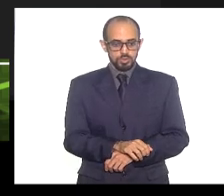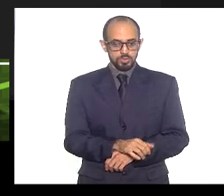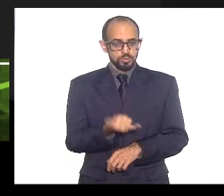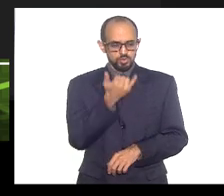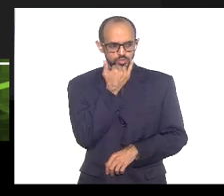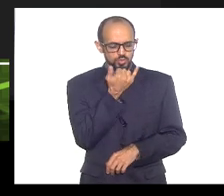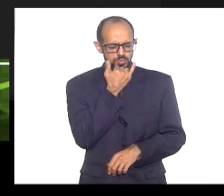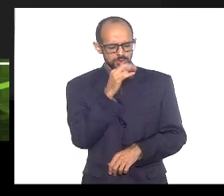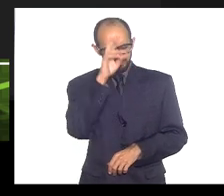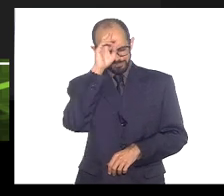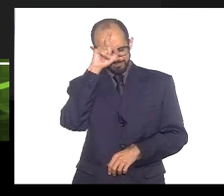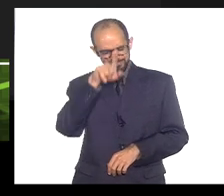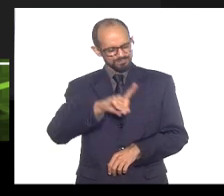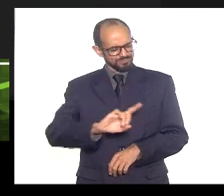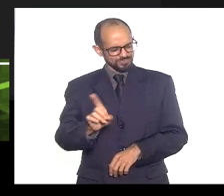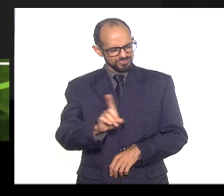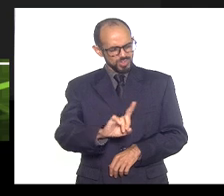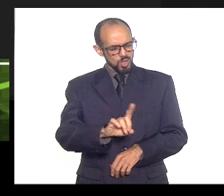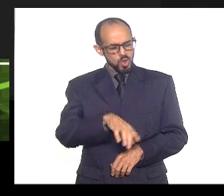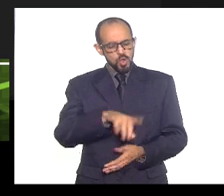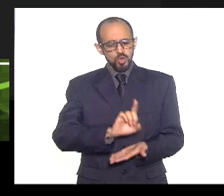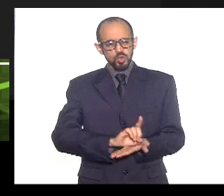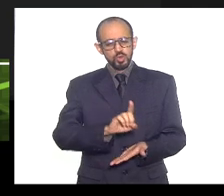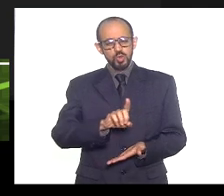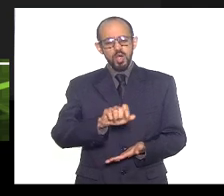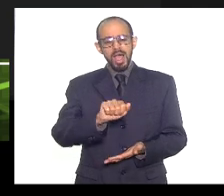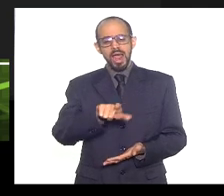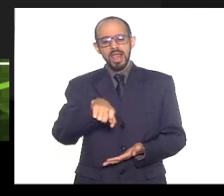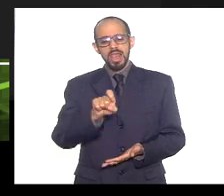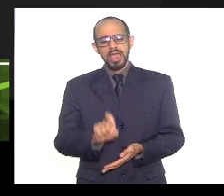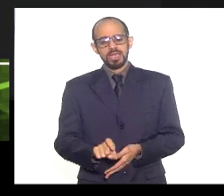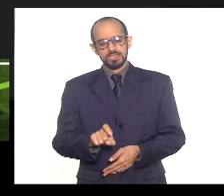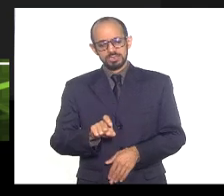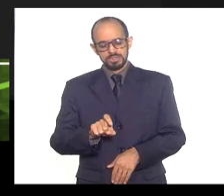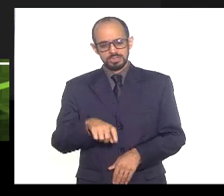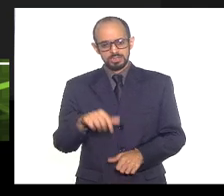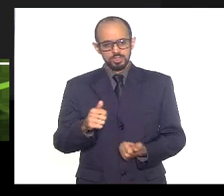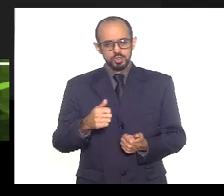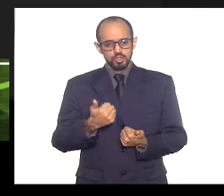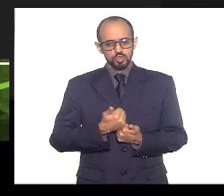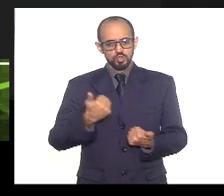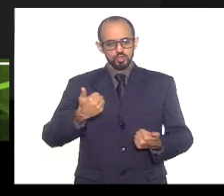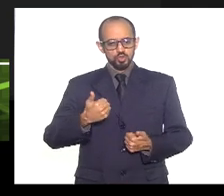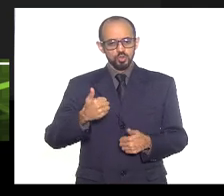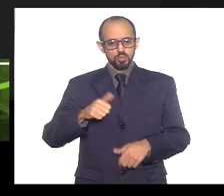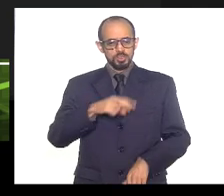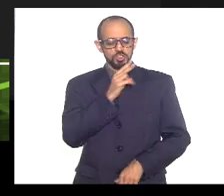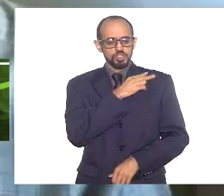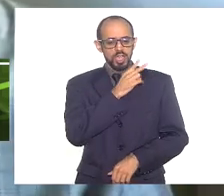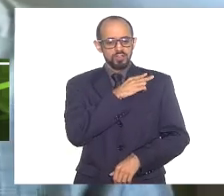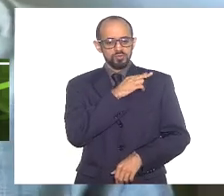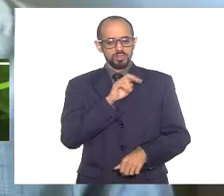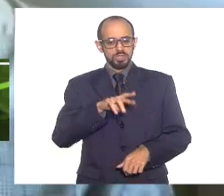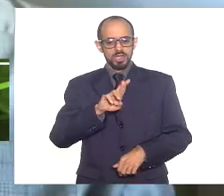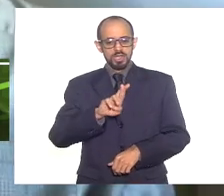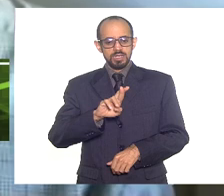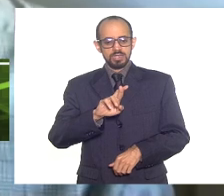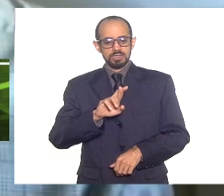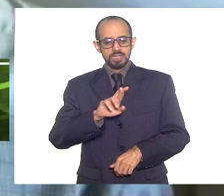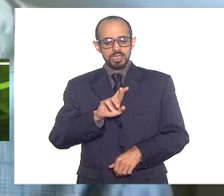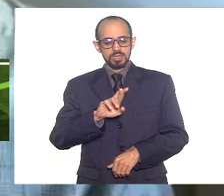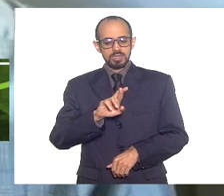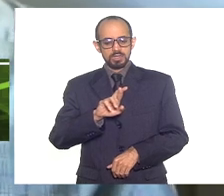Desculpe, doutor Carlos, não. Doutor Alex Rabelo Gonçalves, subchefe da Receita Estadual. A